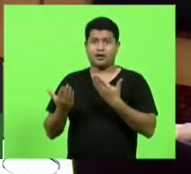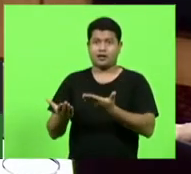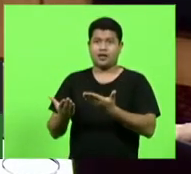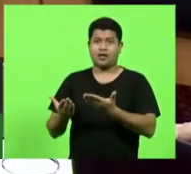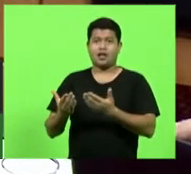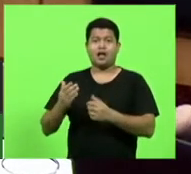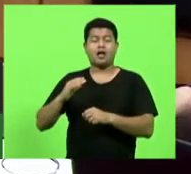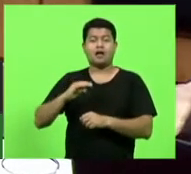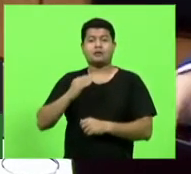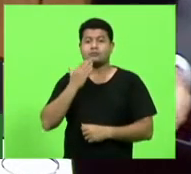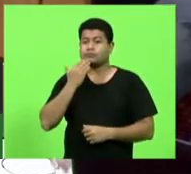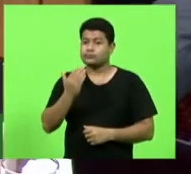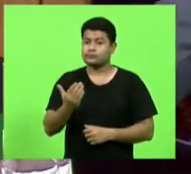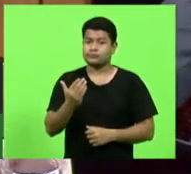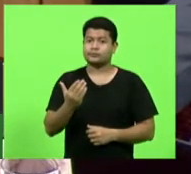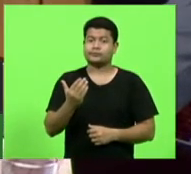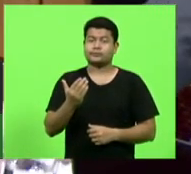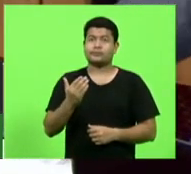do pedido,